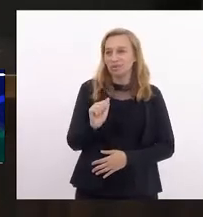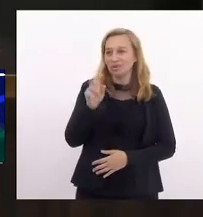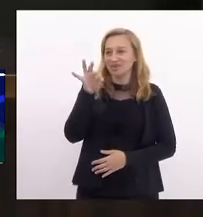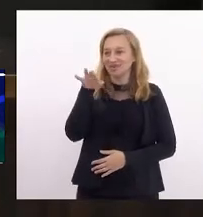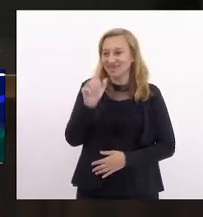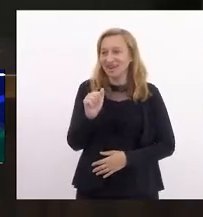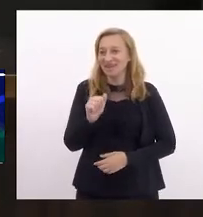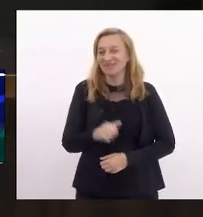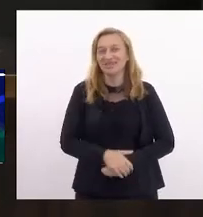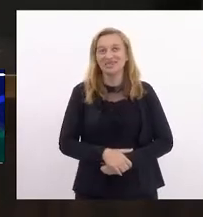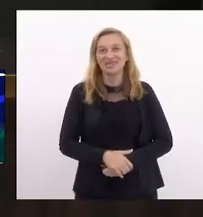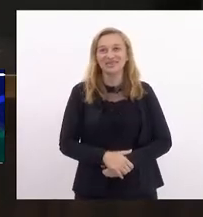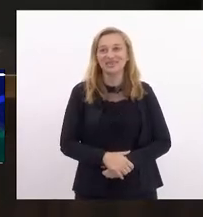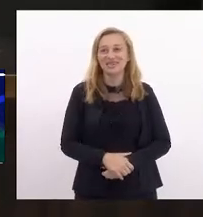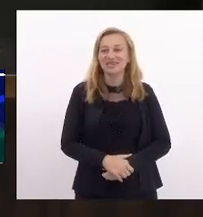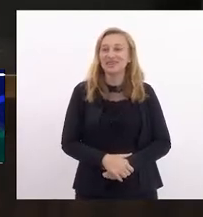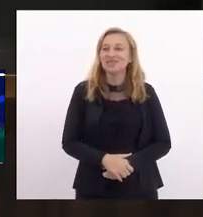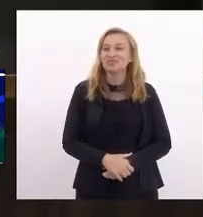a